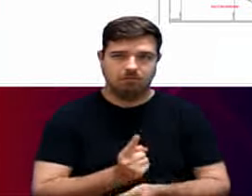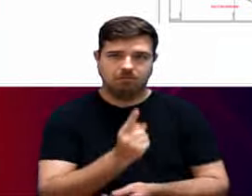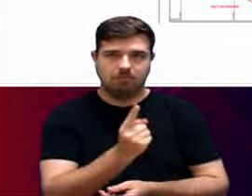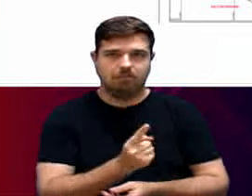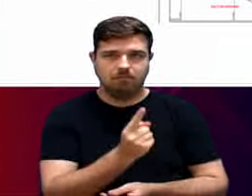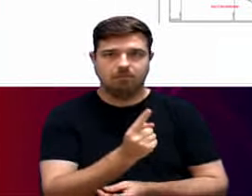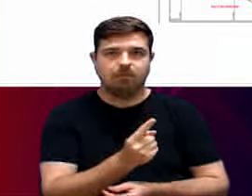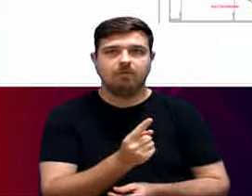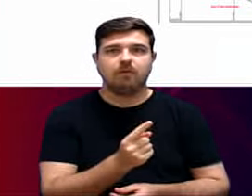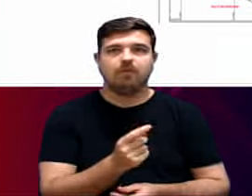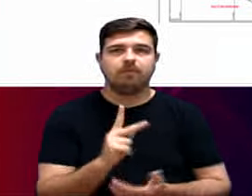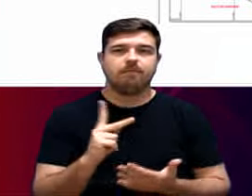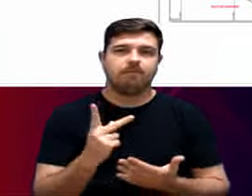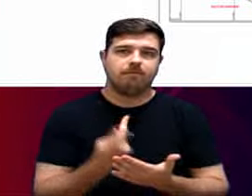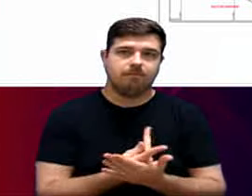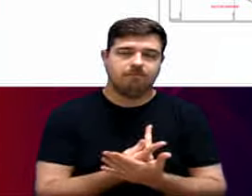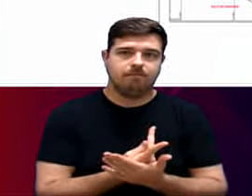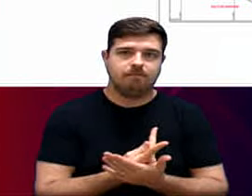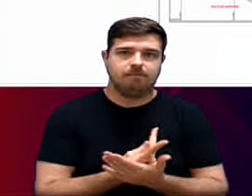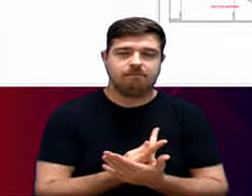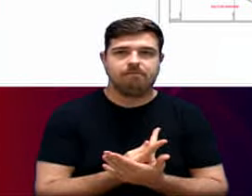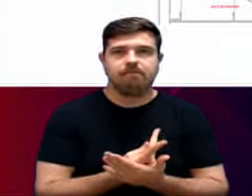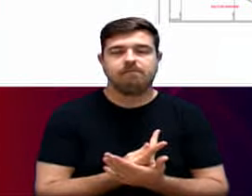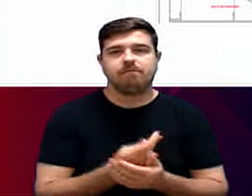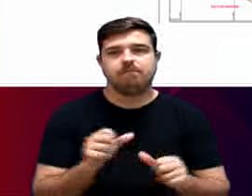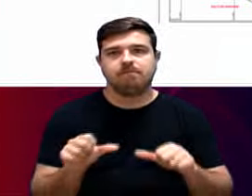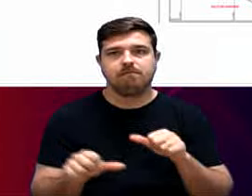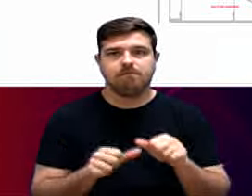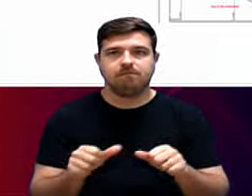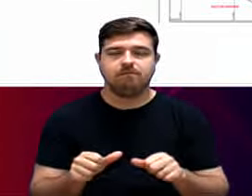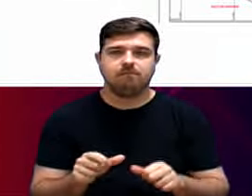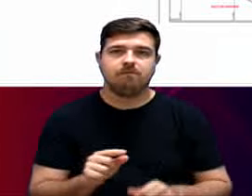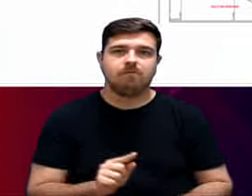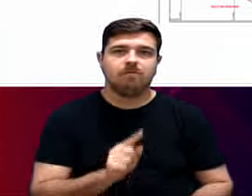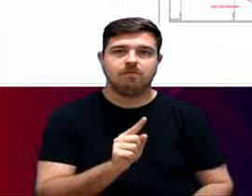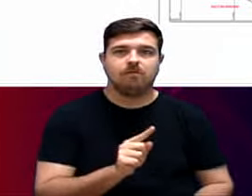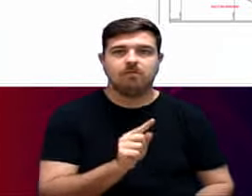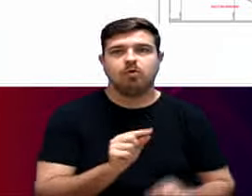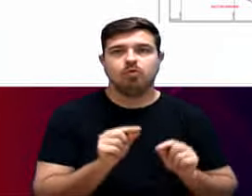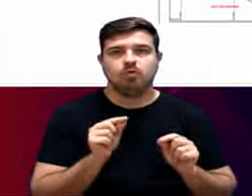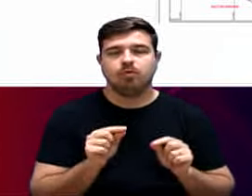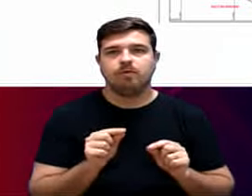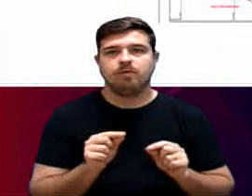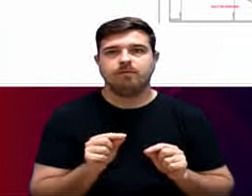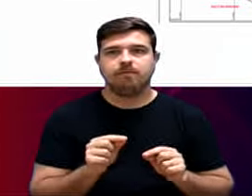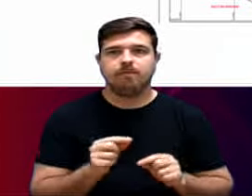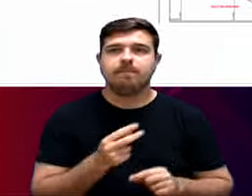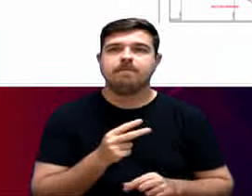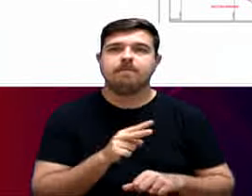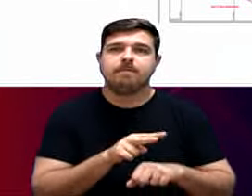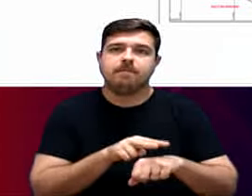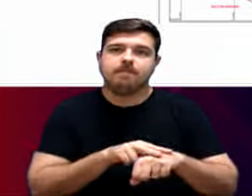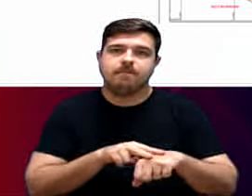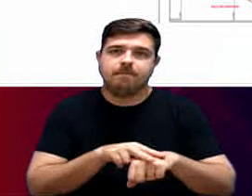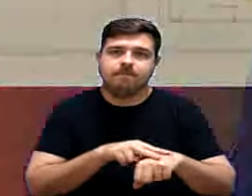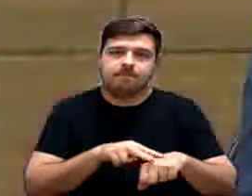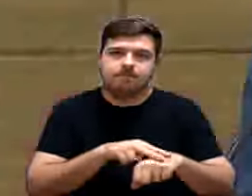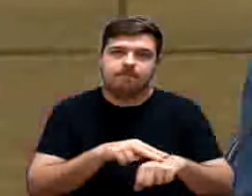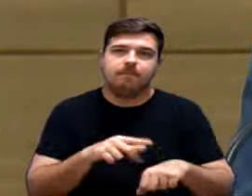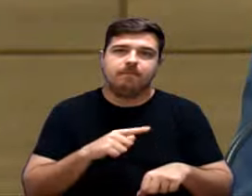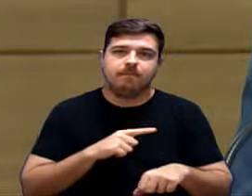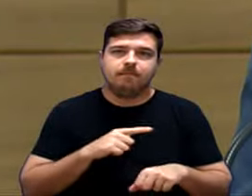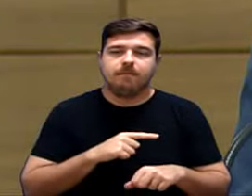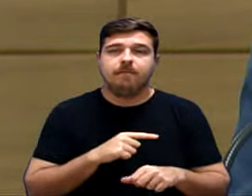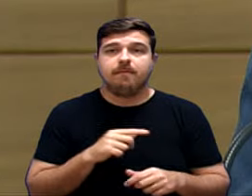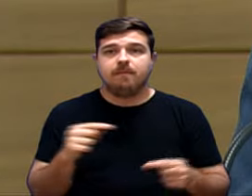a no canto esquerdo superior ela tá indicando aquela mancha verde que na verdade é o